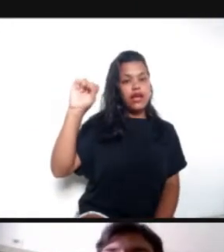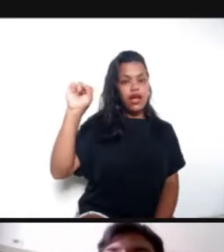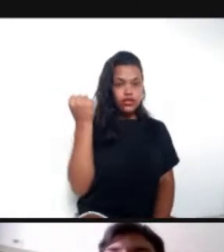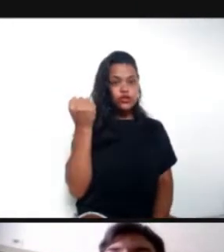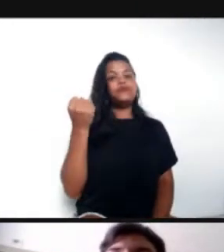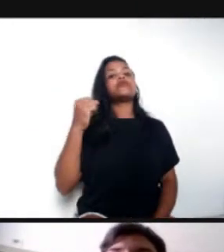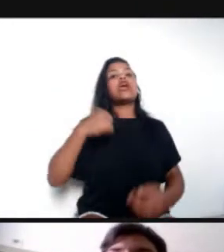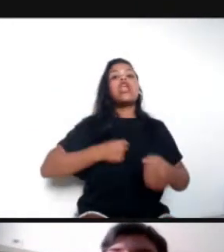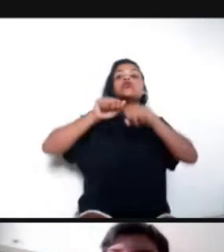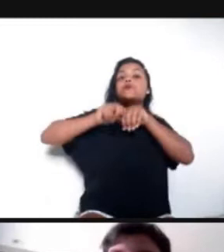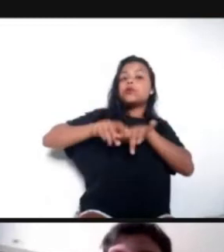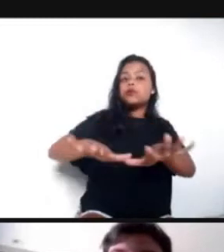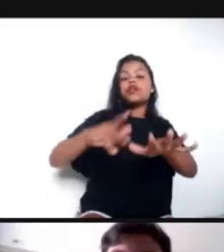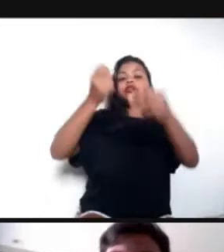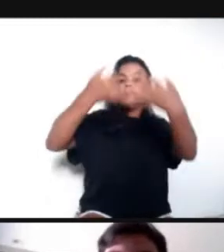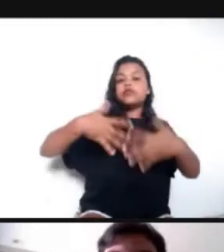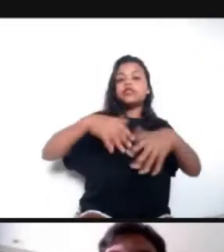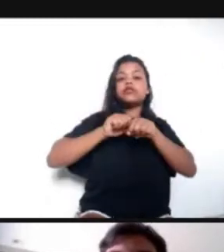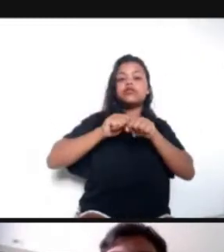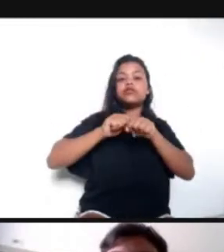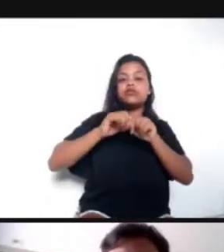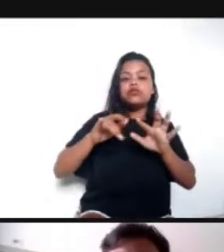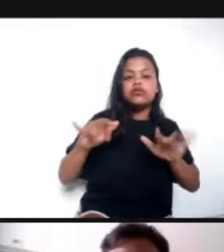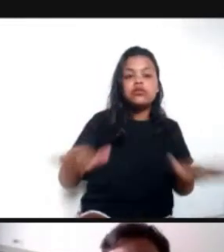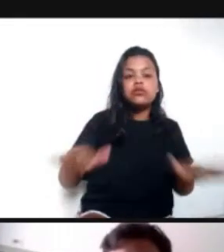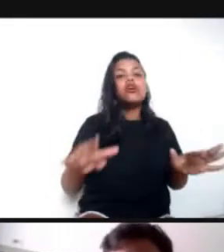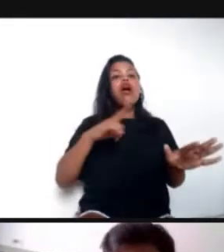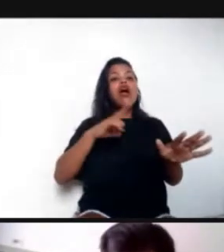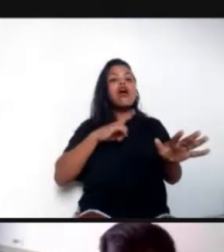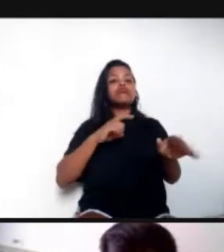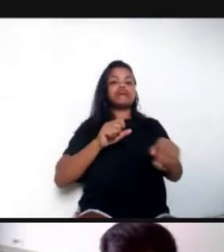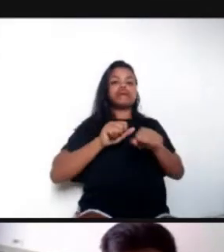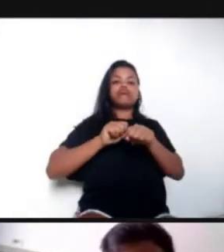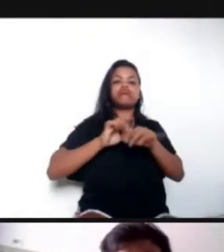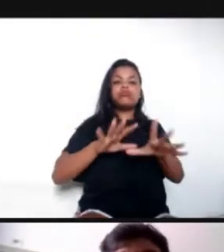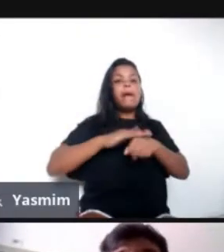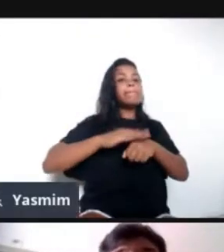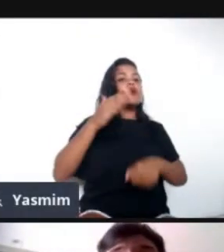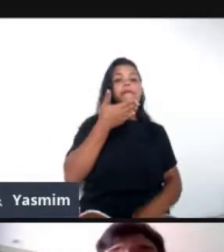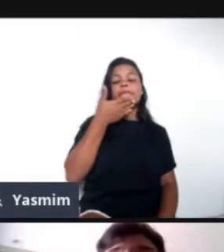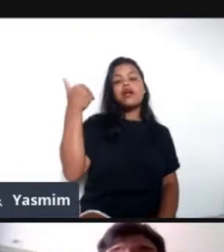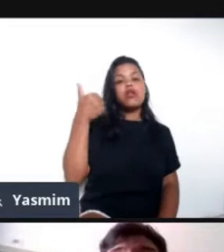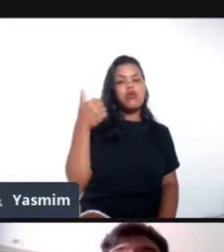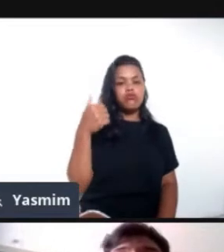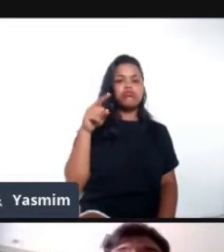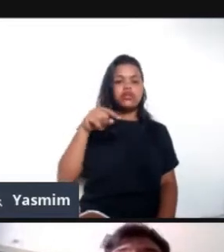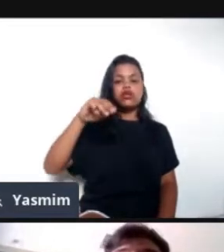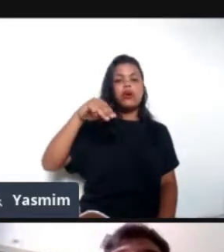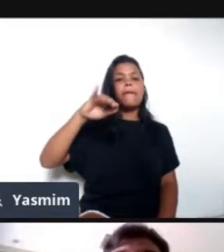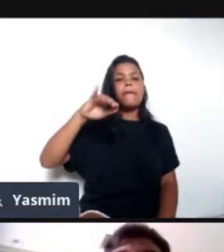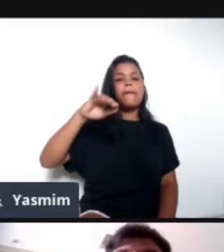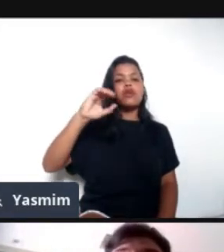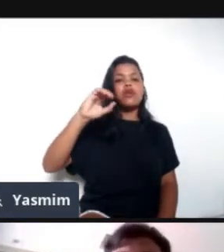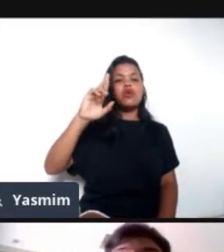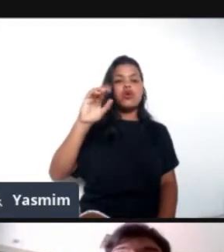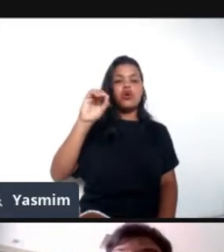vão auxiliar as células fagocitárias a destruir de uma maneira melhor esses micro-organismos, certo? E também elas vão ajudar